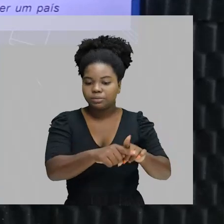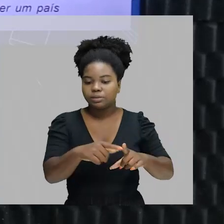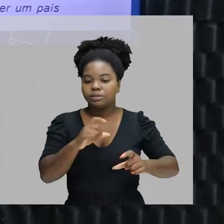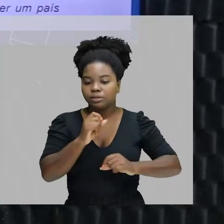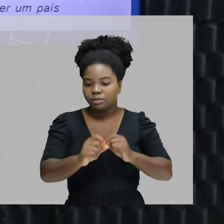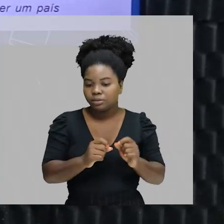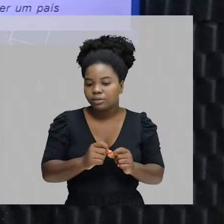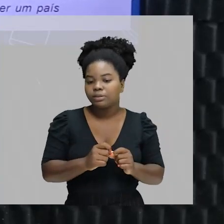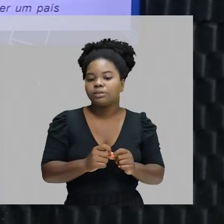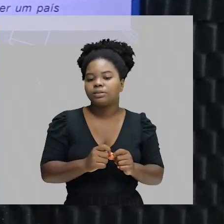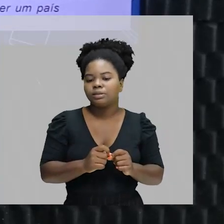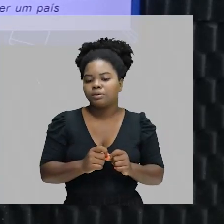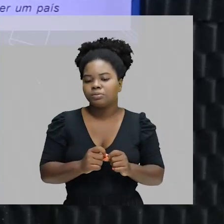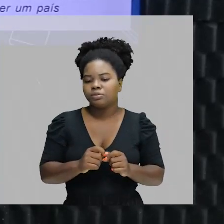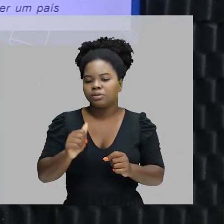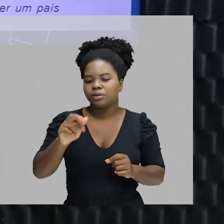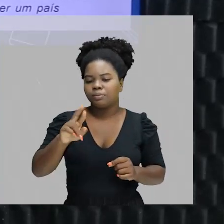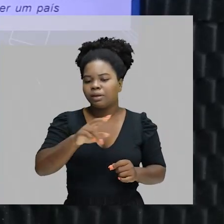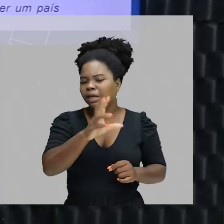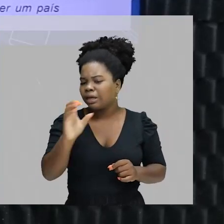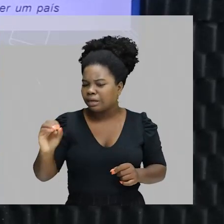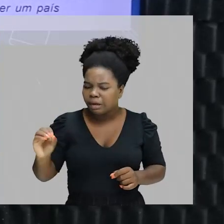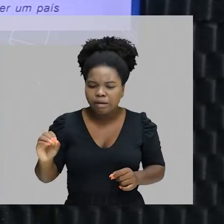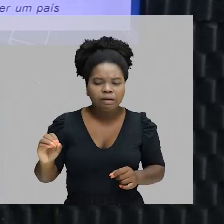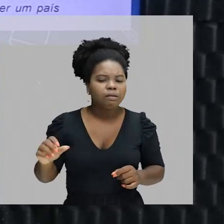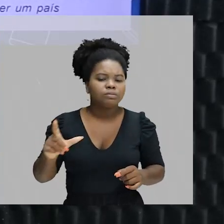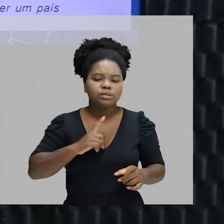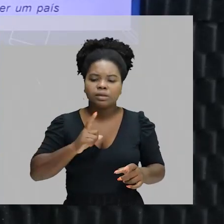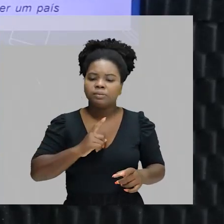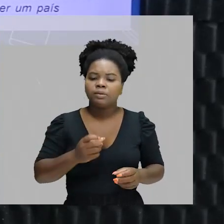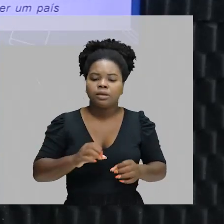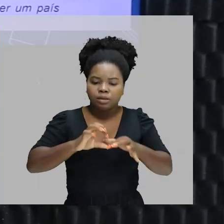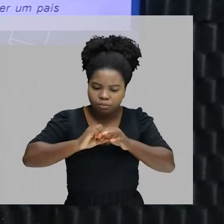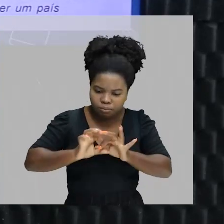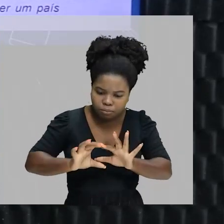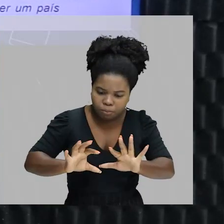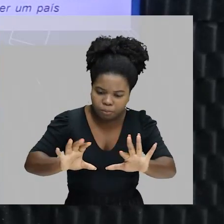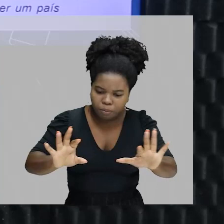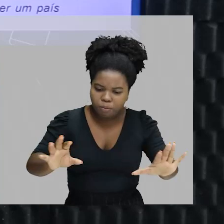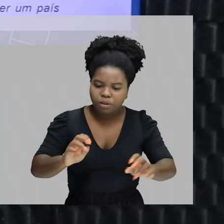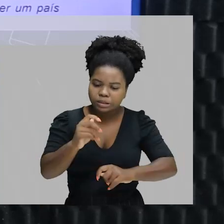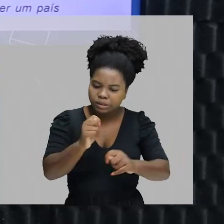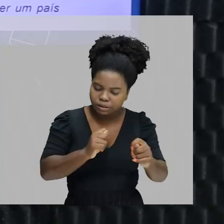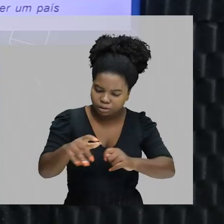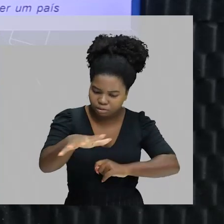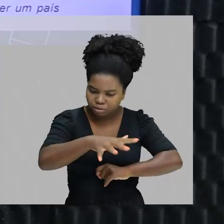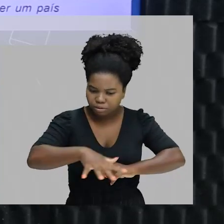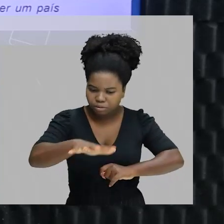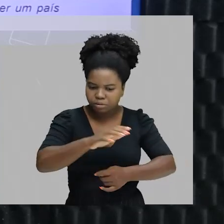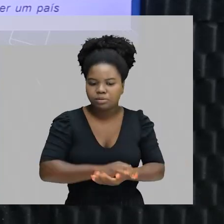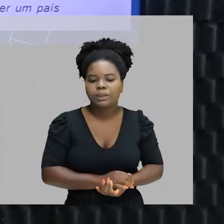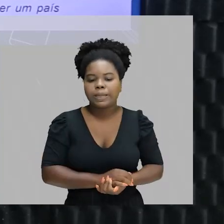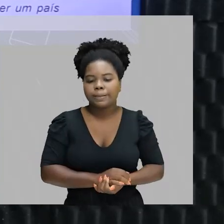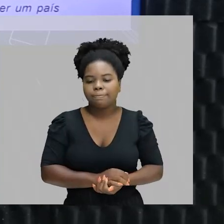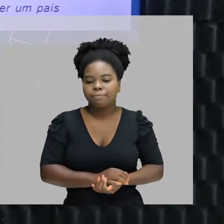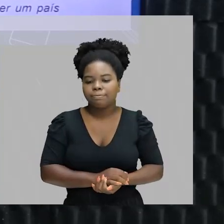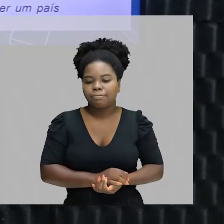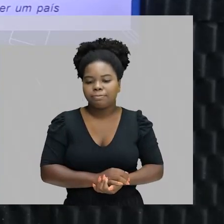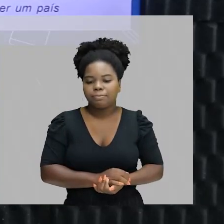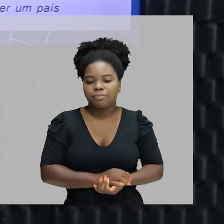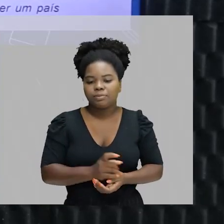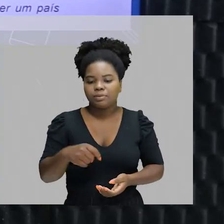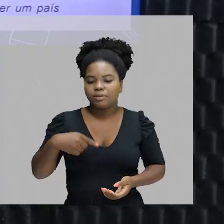formação também do Barão de Mauá, né, a expansão econômica desta região, baseado no primeiro momento no ciclo do ouro e depois